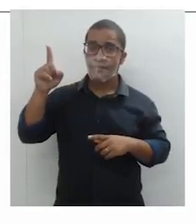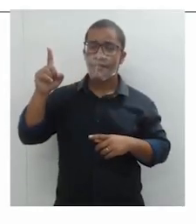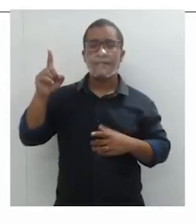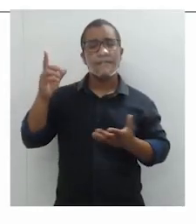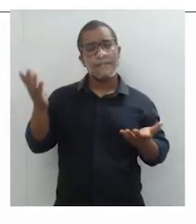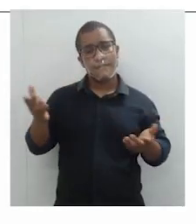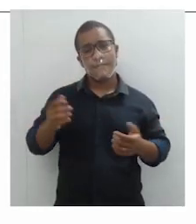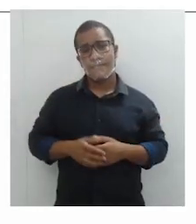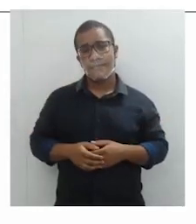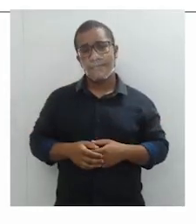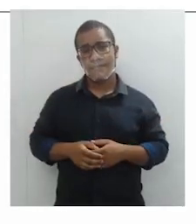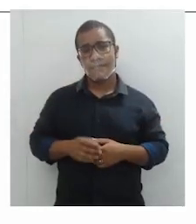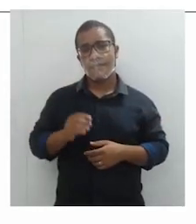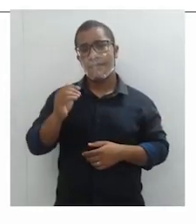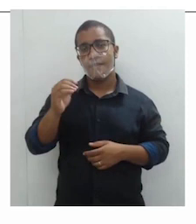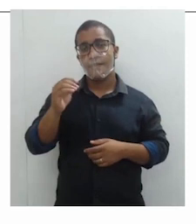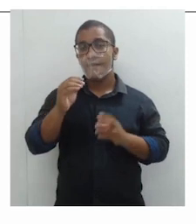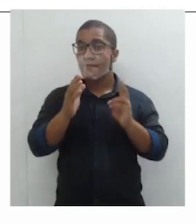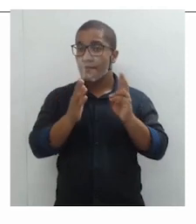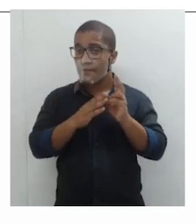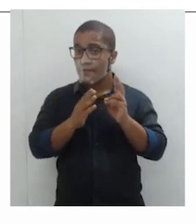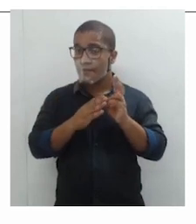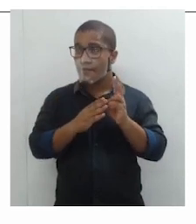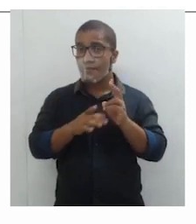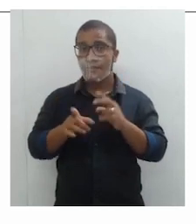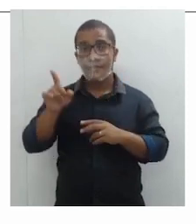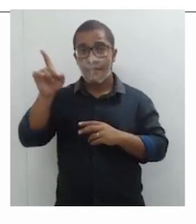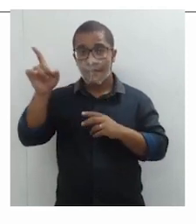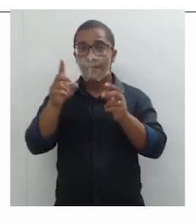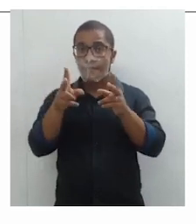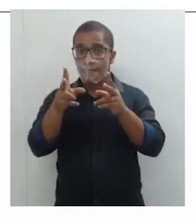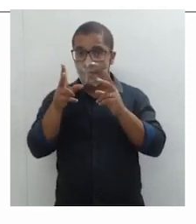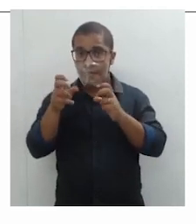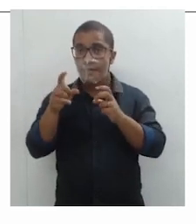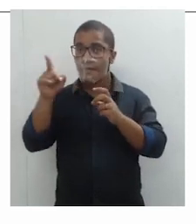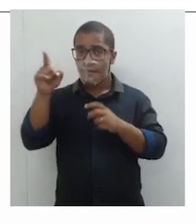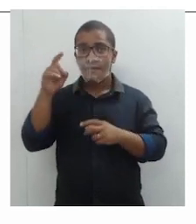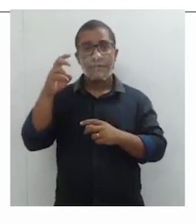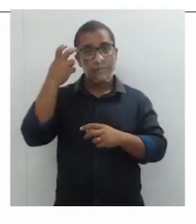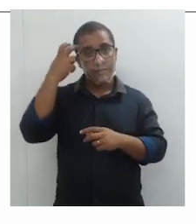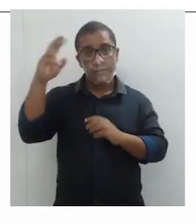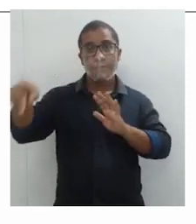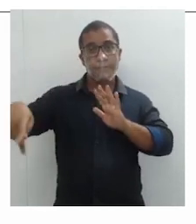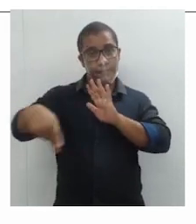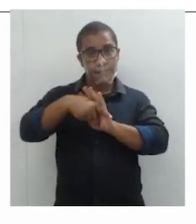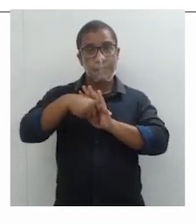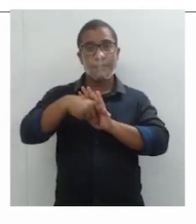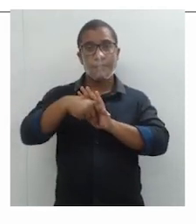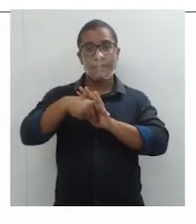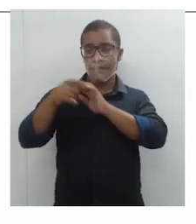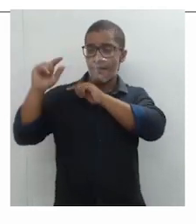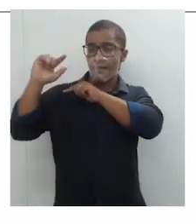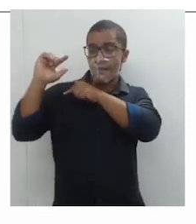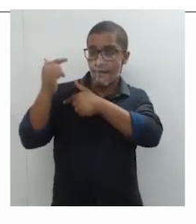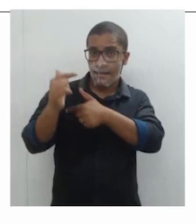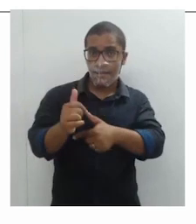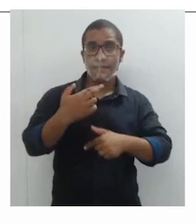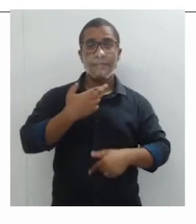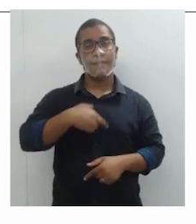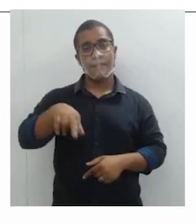imagem do povo indígena e observar aquele tem uma cultura própria tem a sua tradição